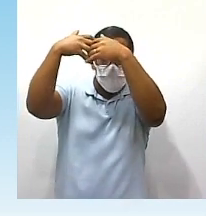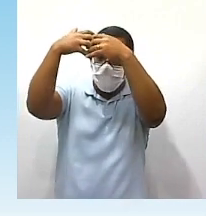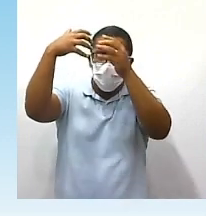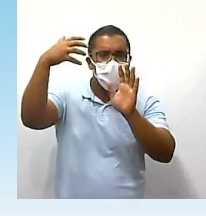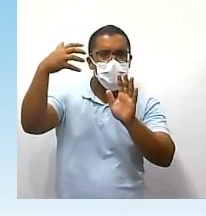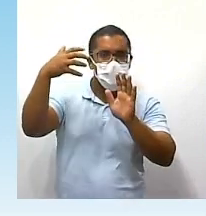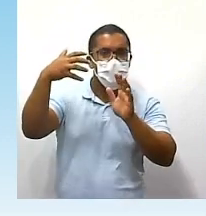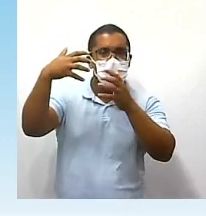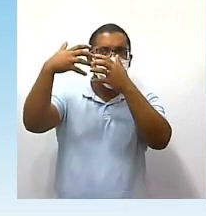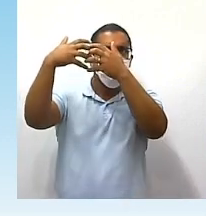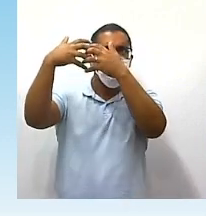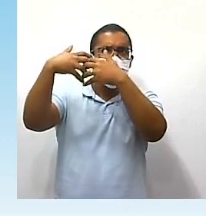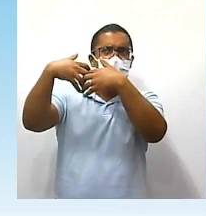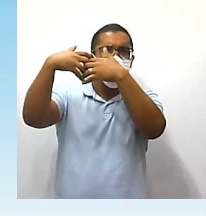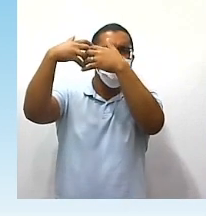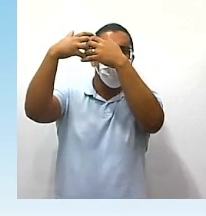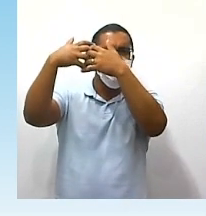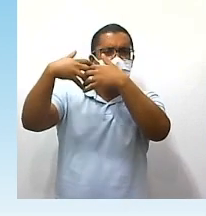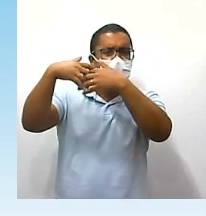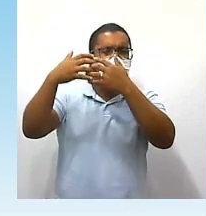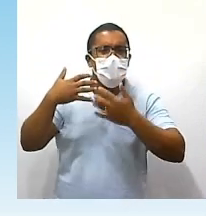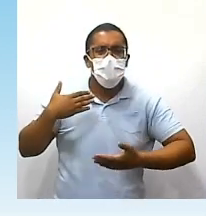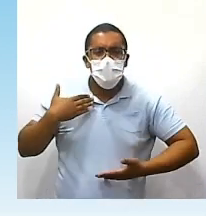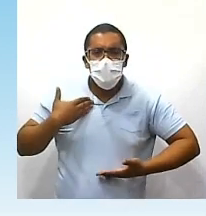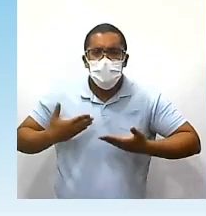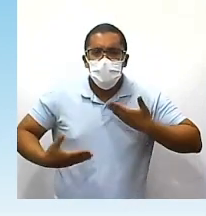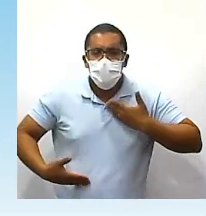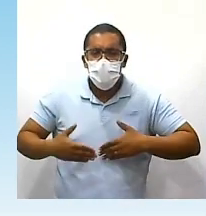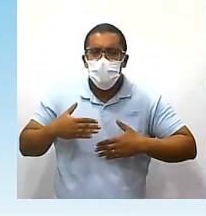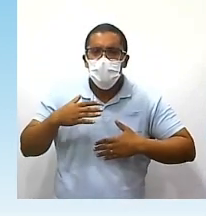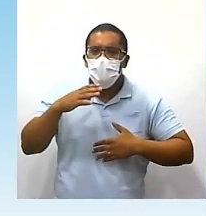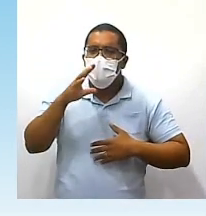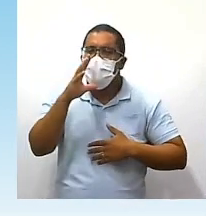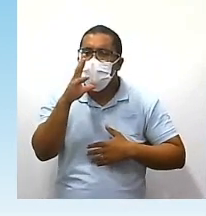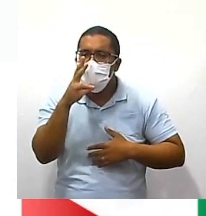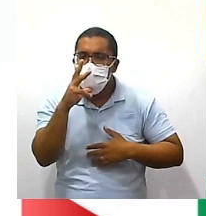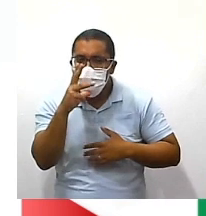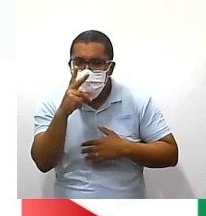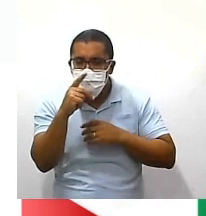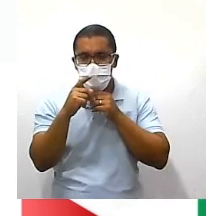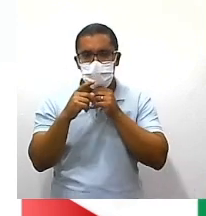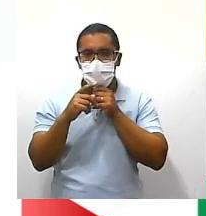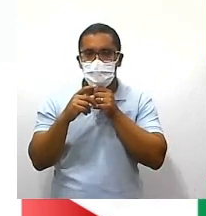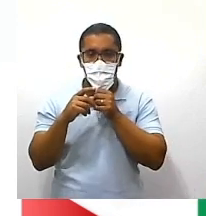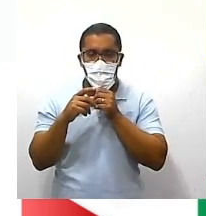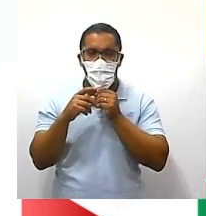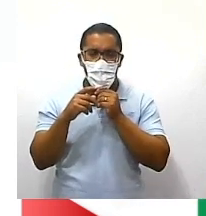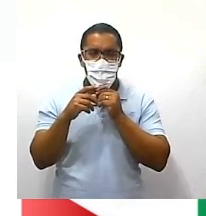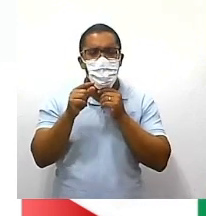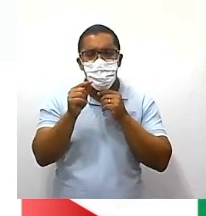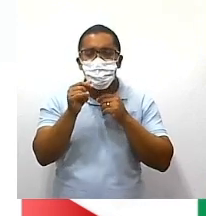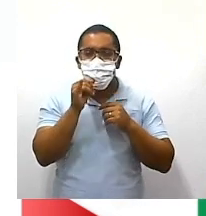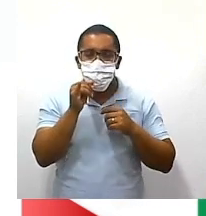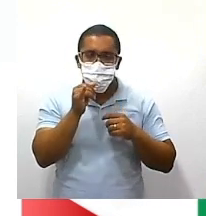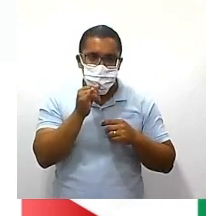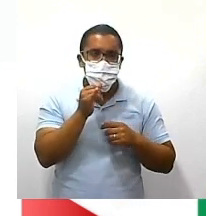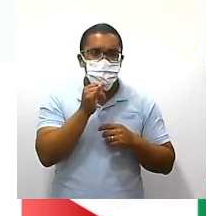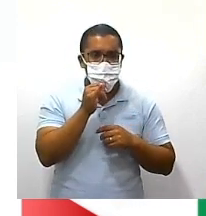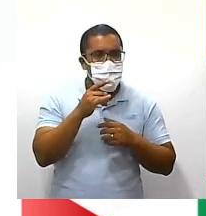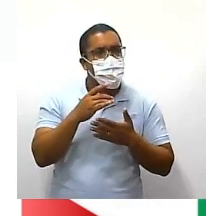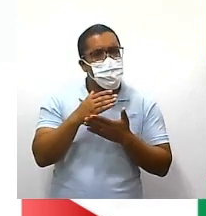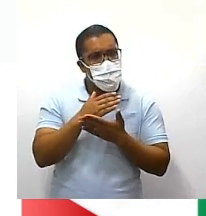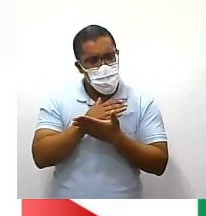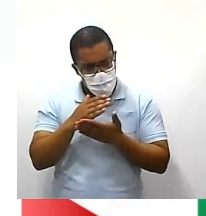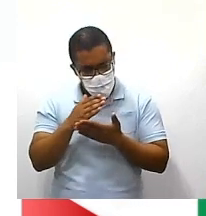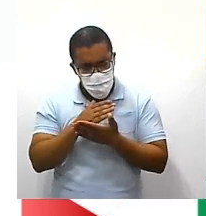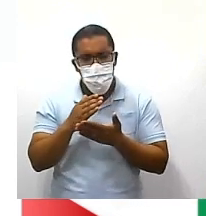o organismo mais lento. Nessa categoria vão estar ali incluídas algumas das drogas